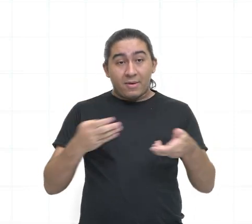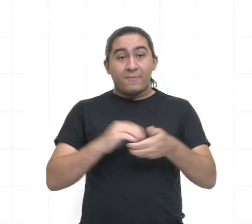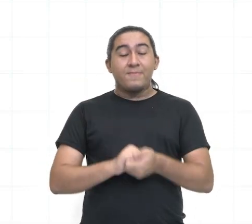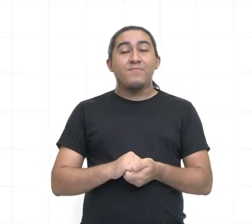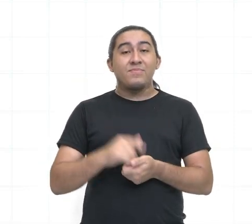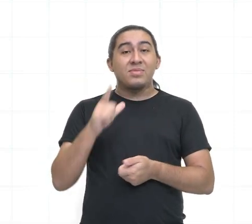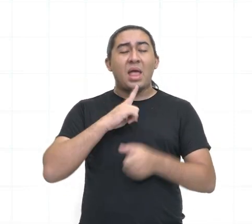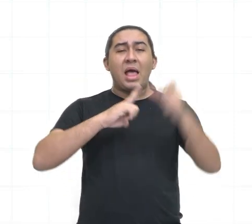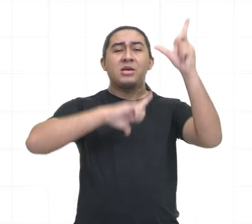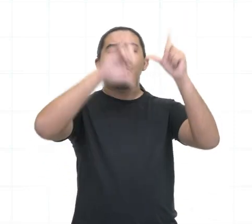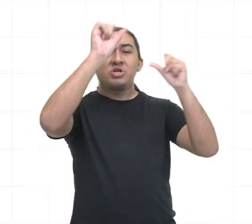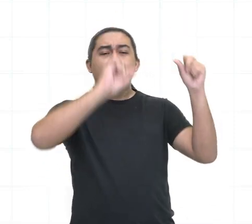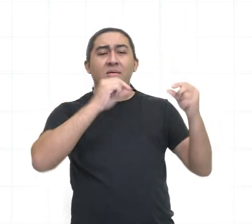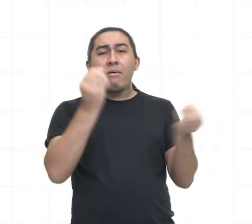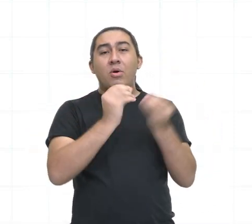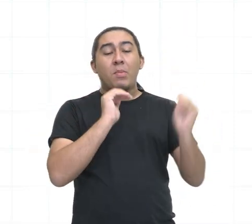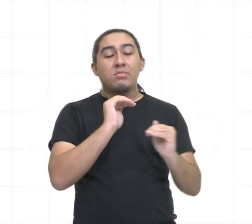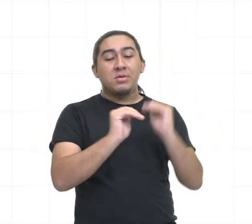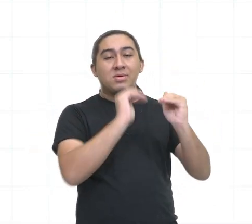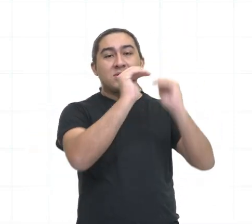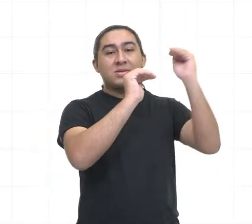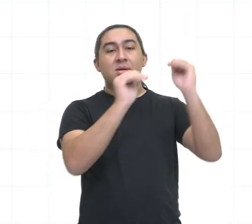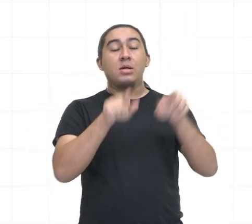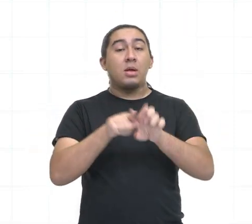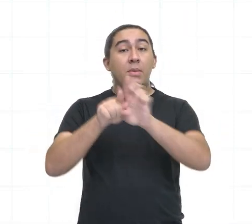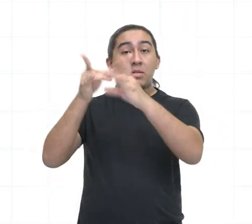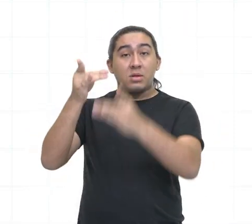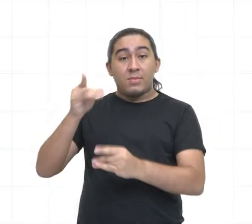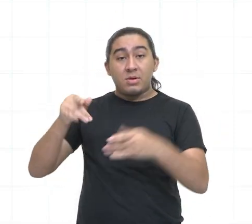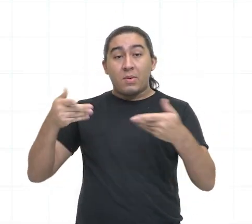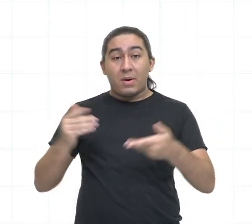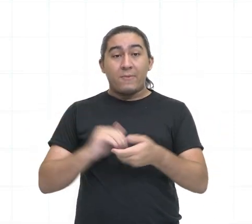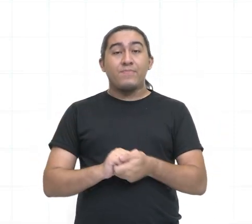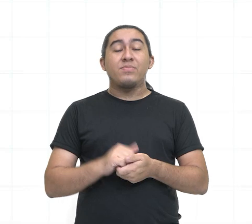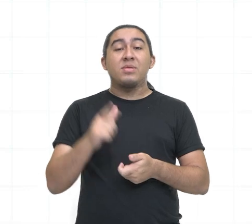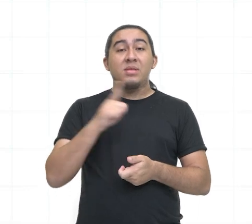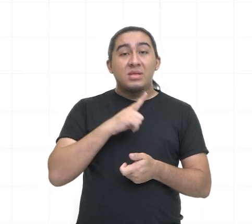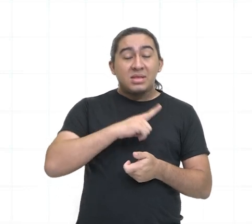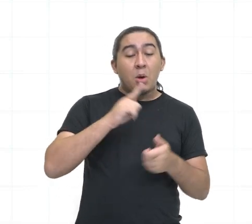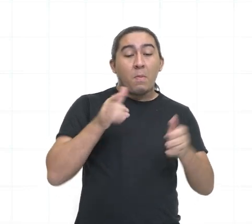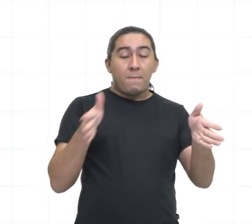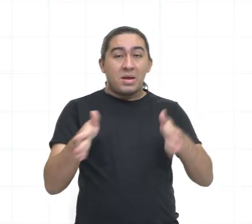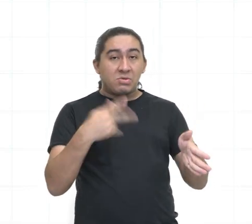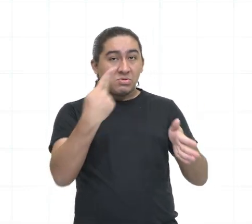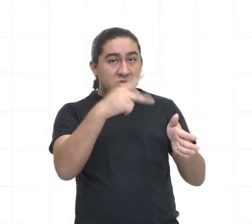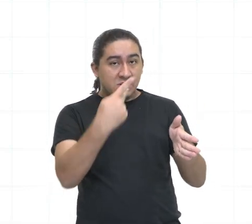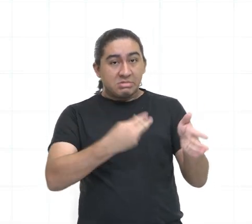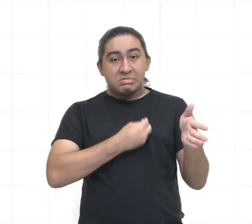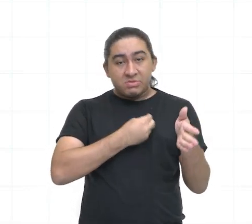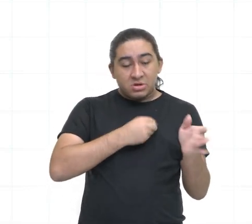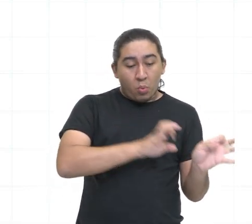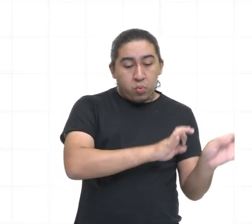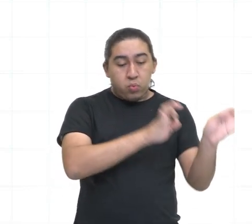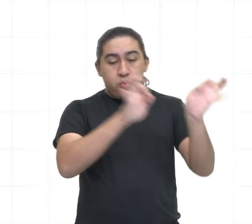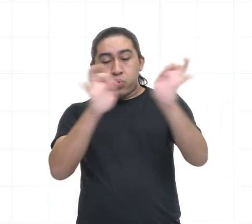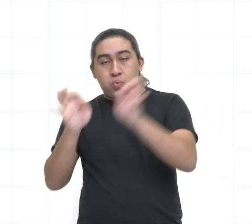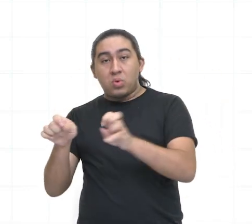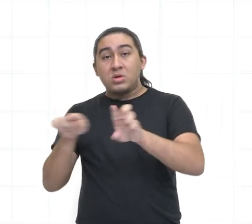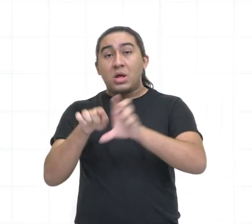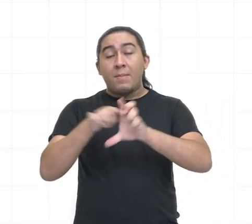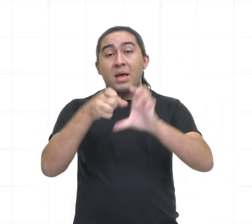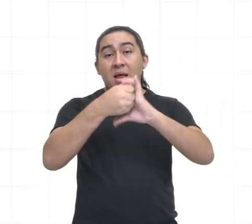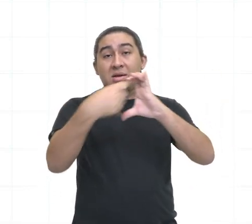conhecimento evolução estelar e o seu detalhamento, ciclo evolutivo, composição e tipos